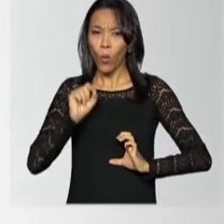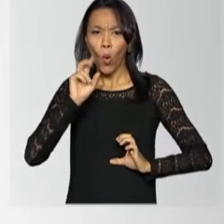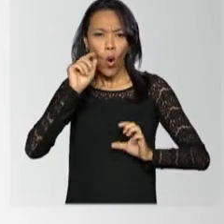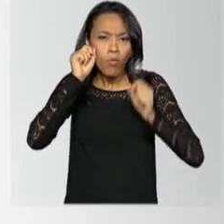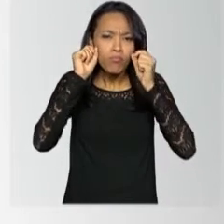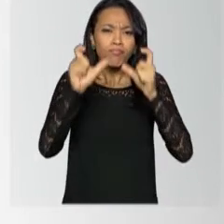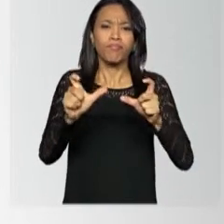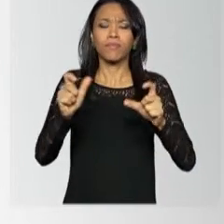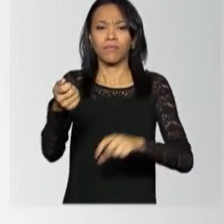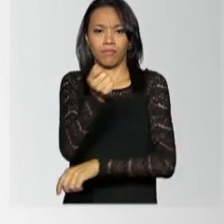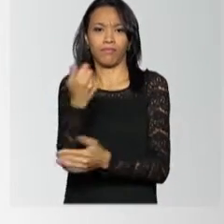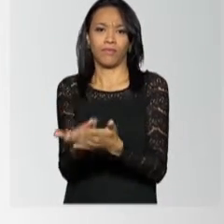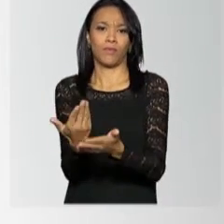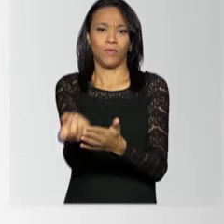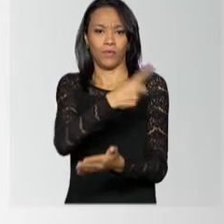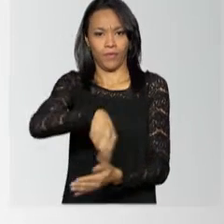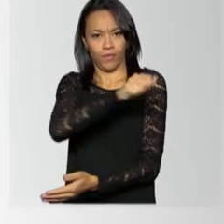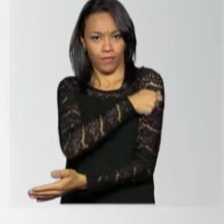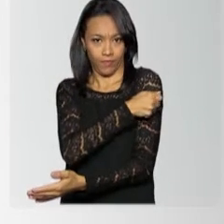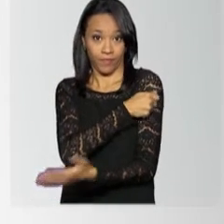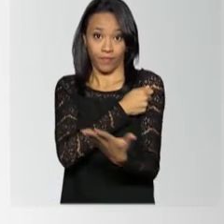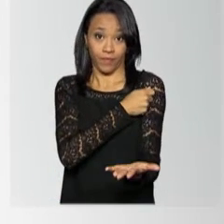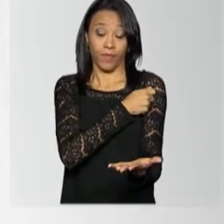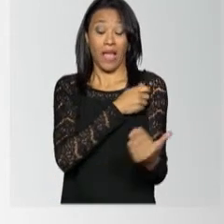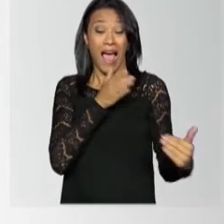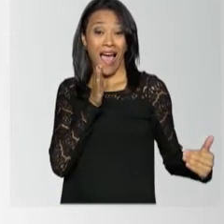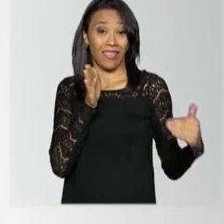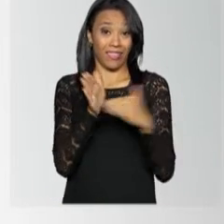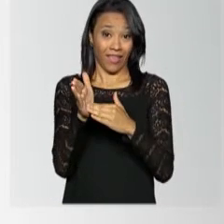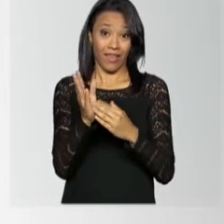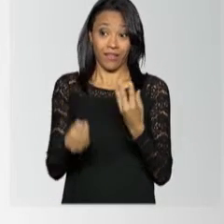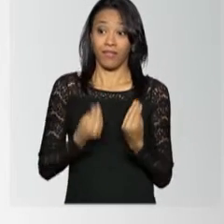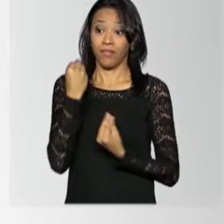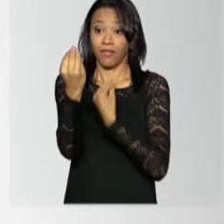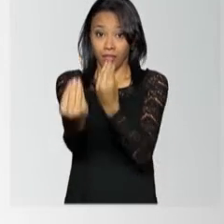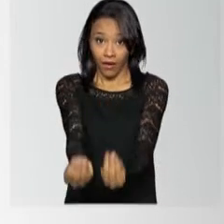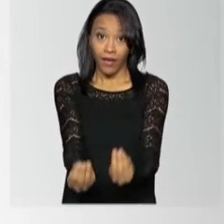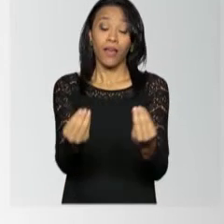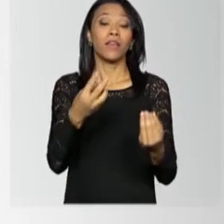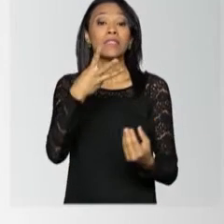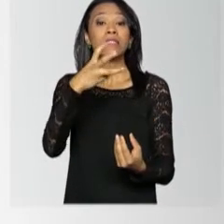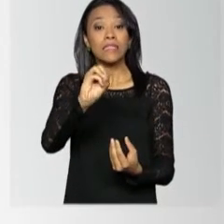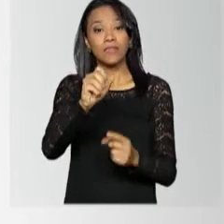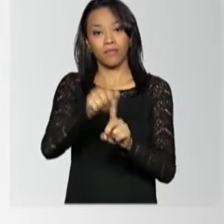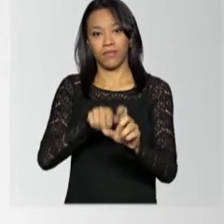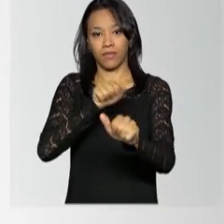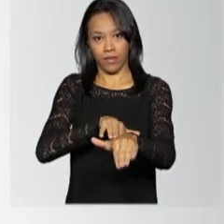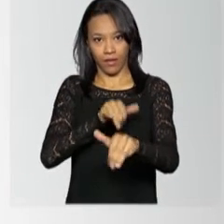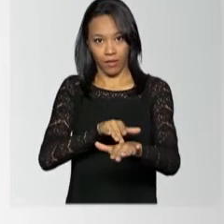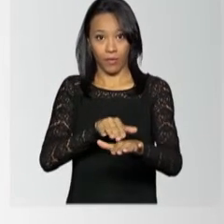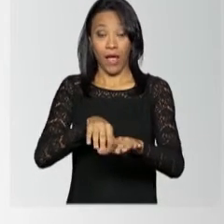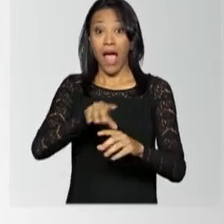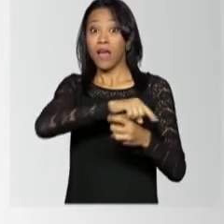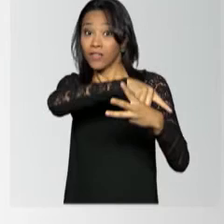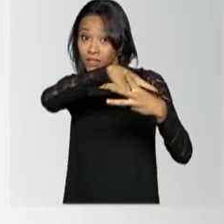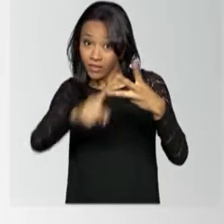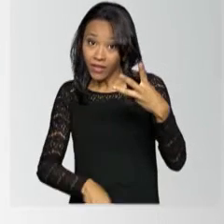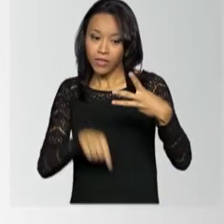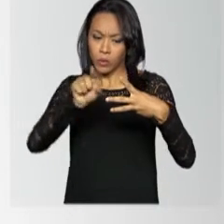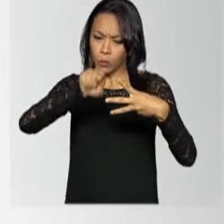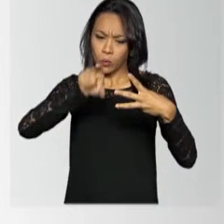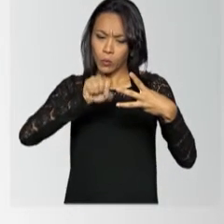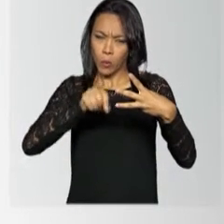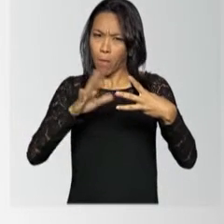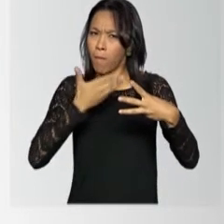o interesse por esses assuntos. A data limite para a entrega dos trabalhos é 30 de setembro. As três instituições com a